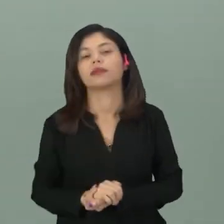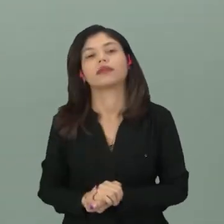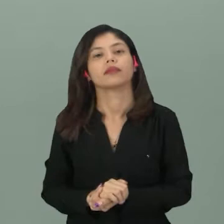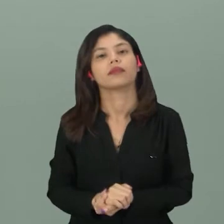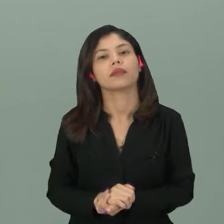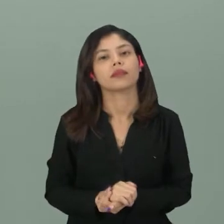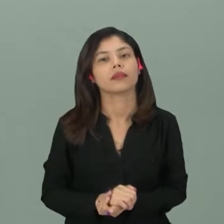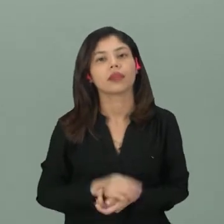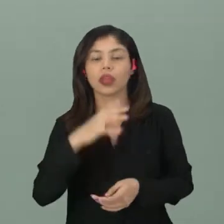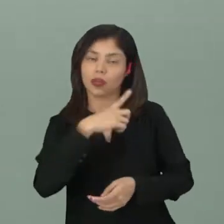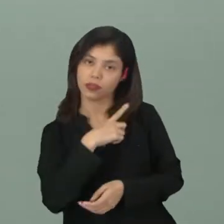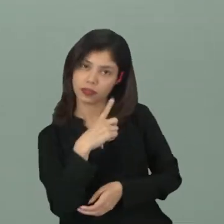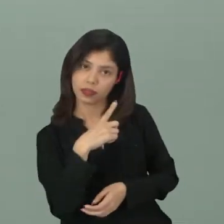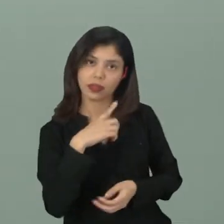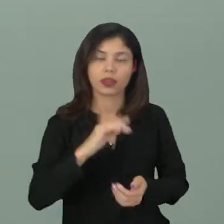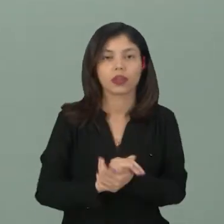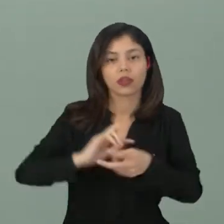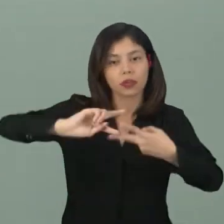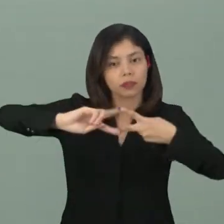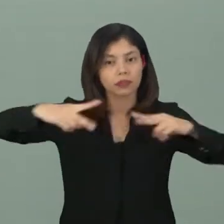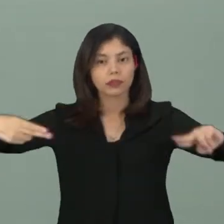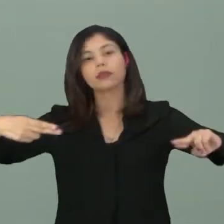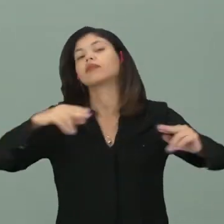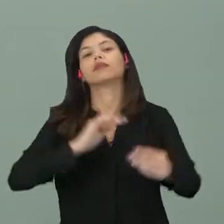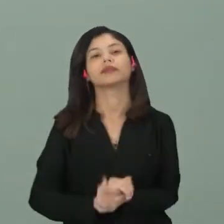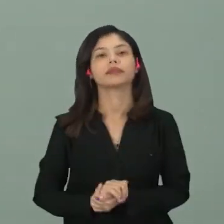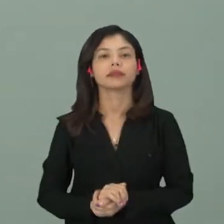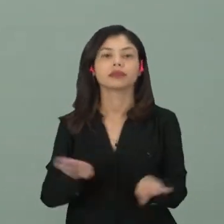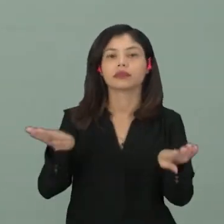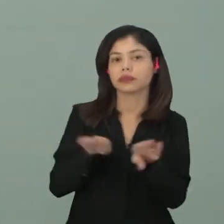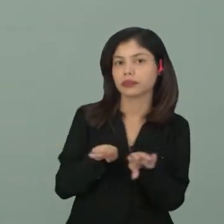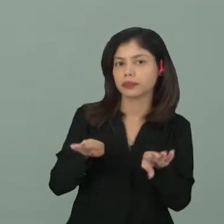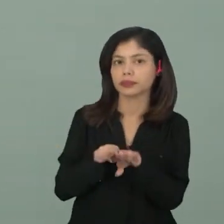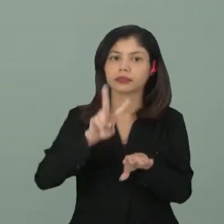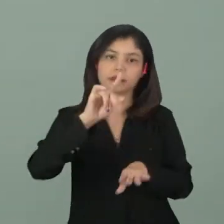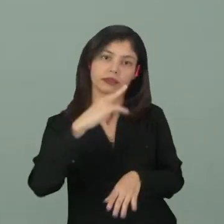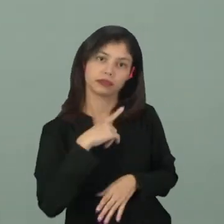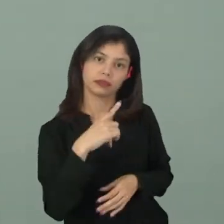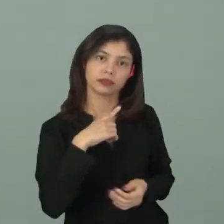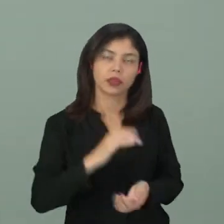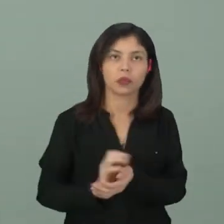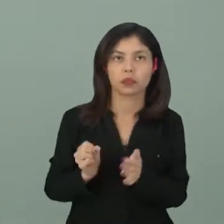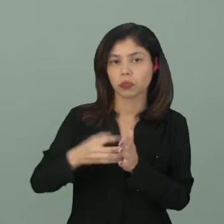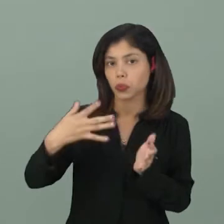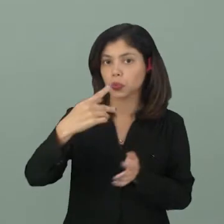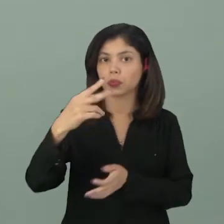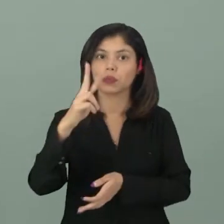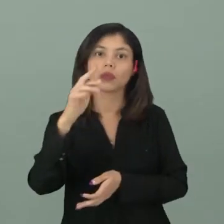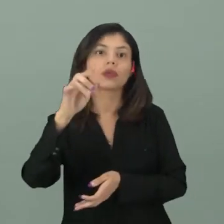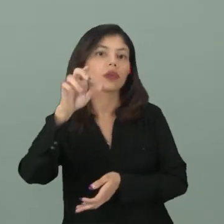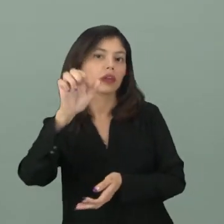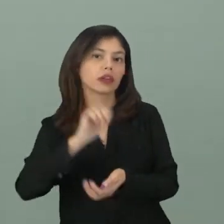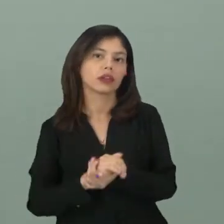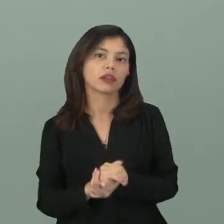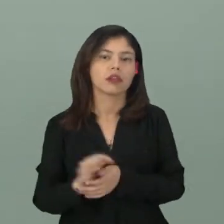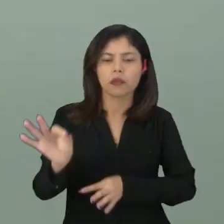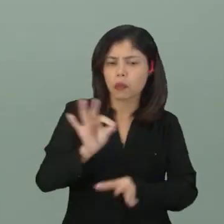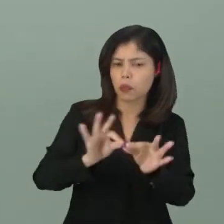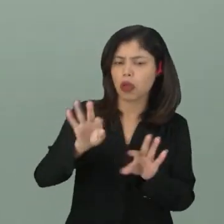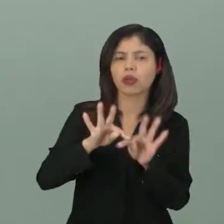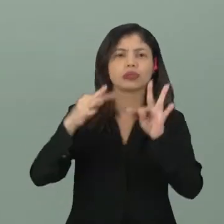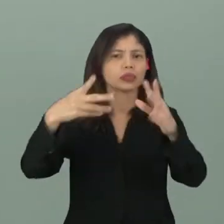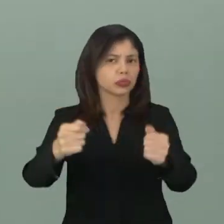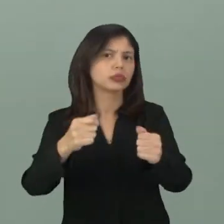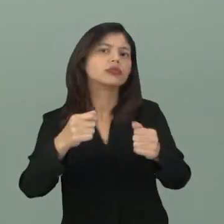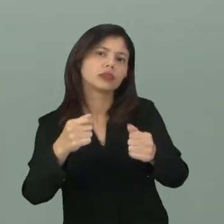está armazenado o material genético, que também vai ser cheio de poros, para controlar aí a entrada somente de